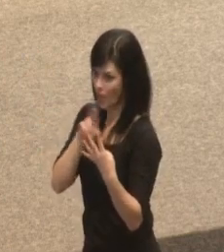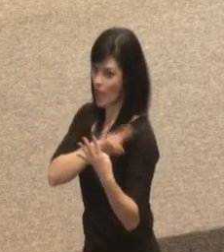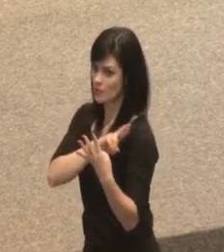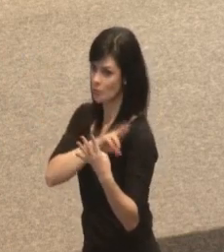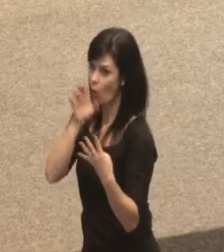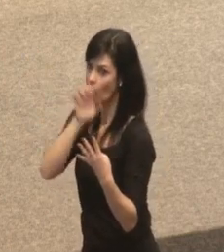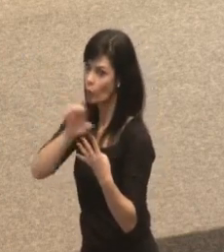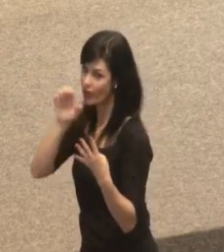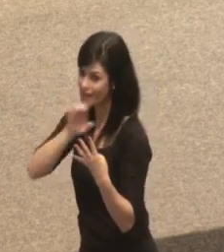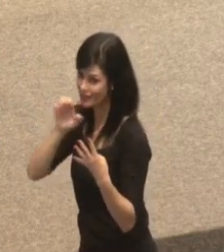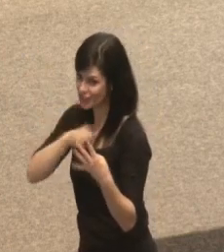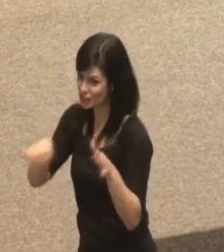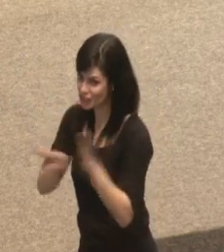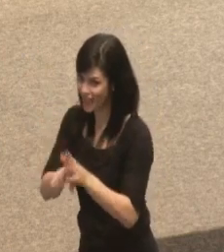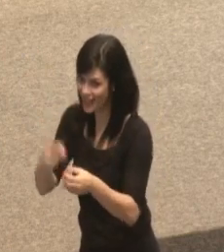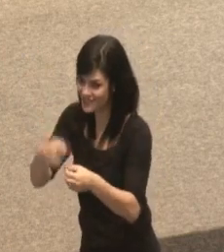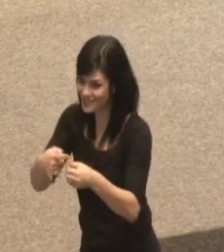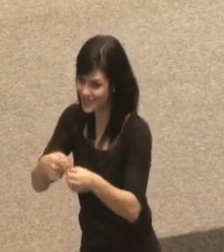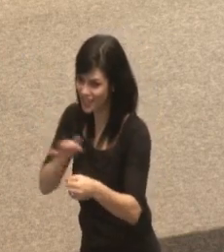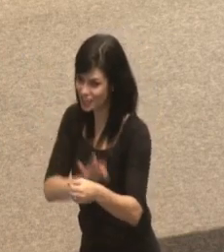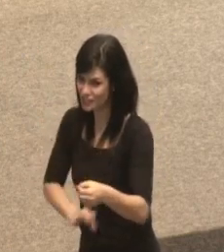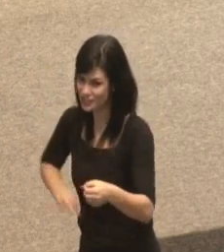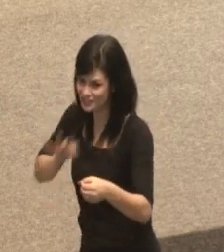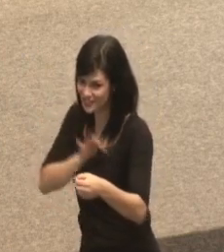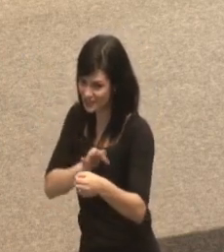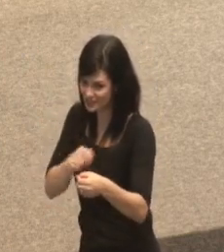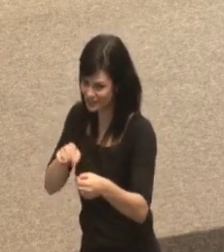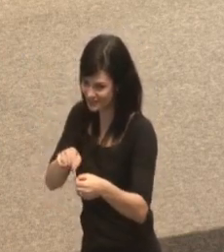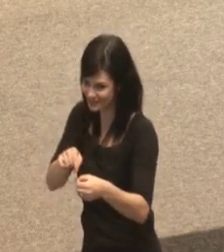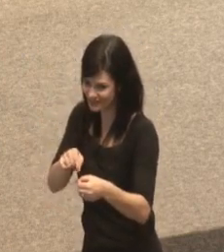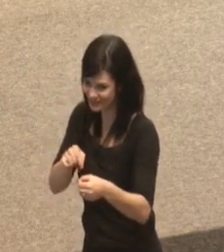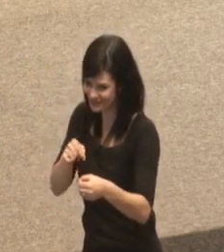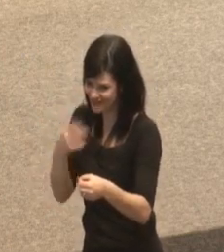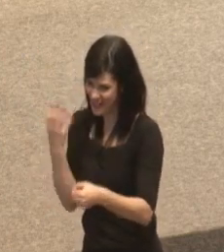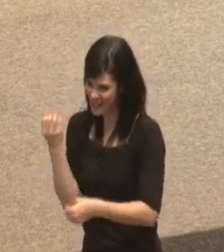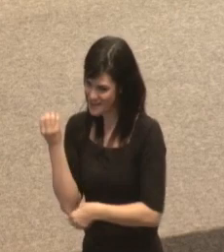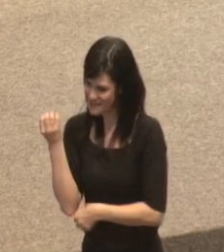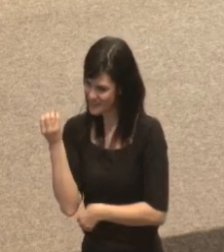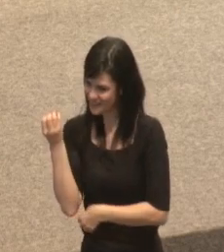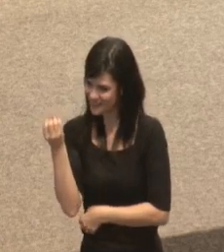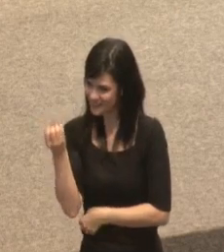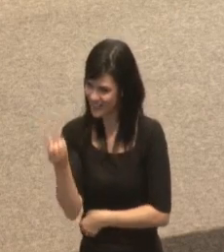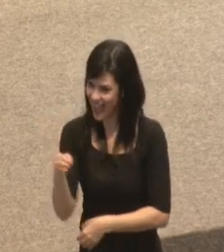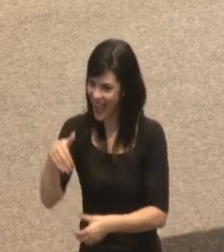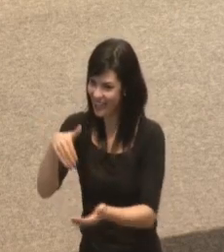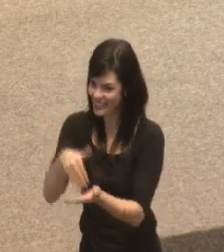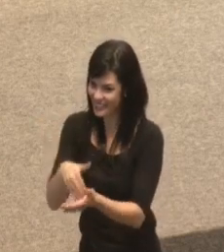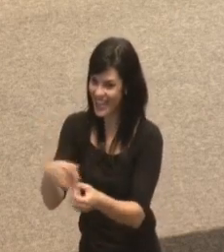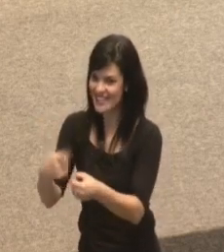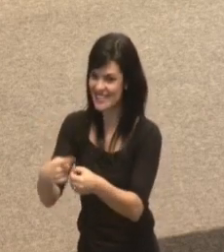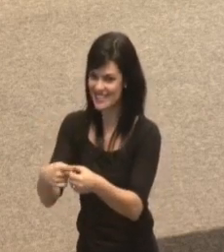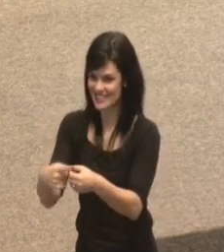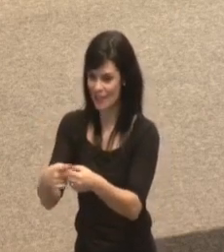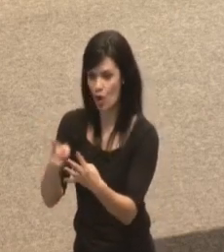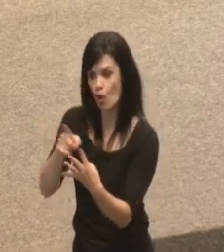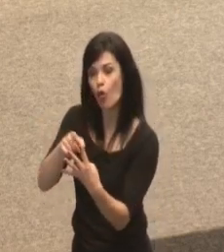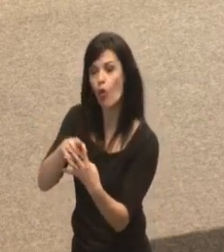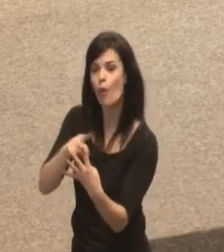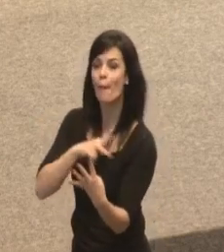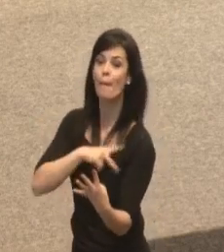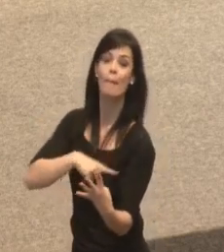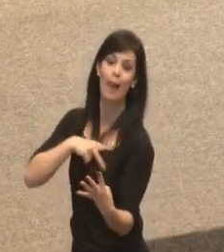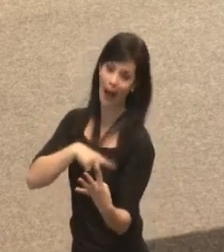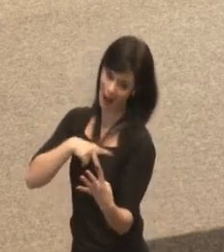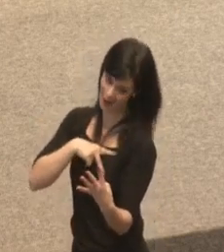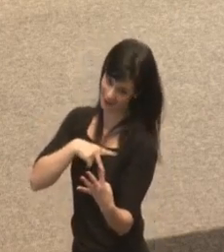na proclamação da palavra de Deus, plantando igrejas, formando líderes na Ásia. Um deles chamava Paulo de Tarso,